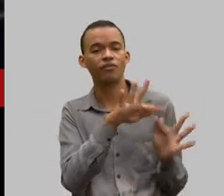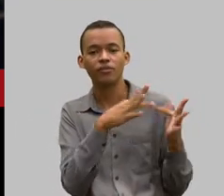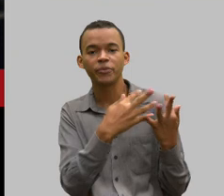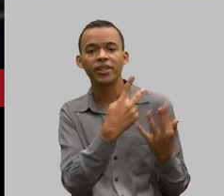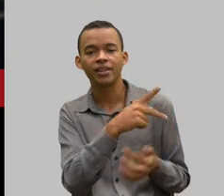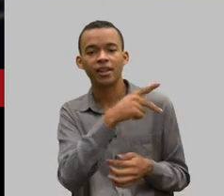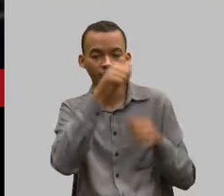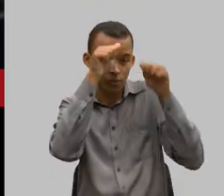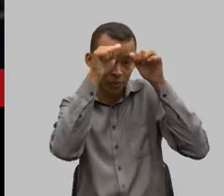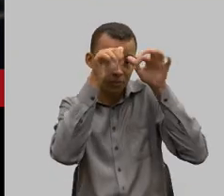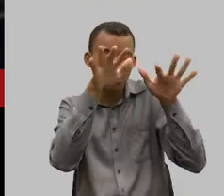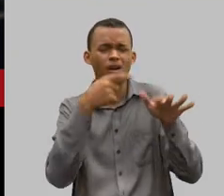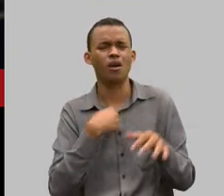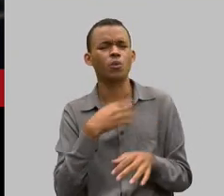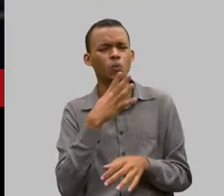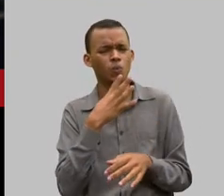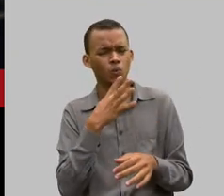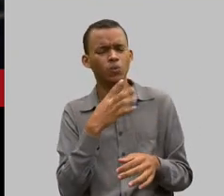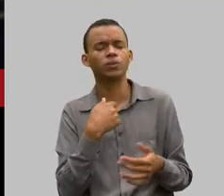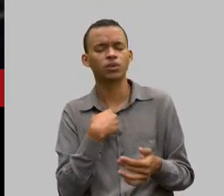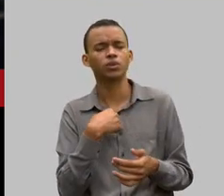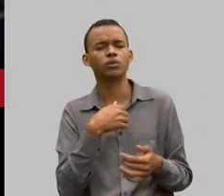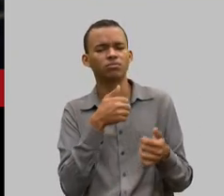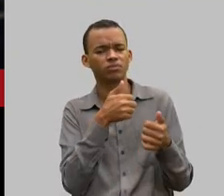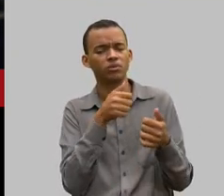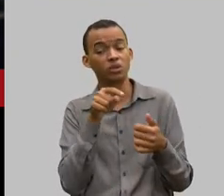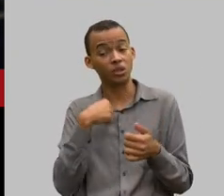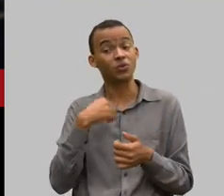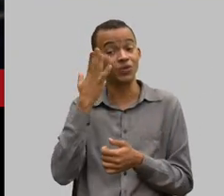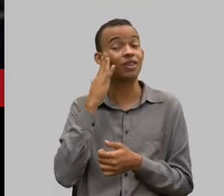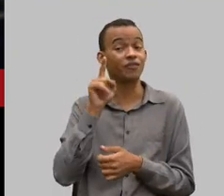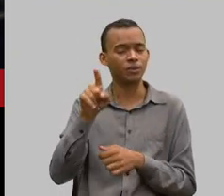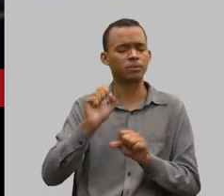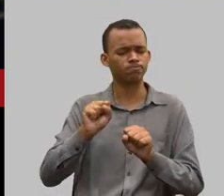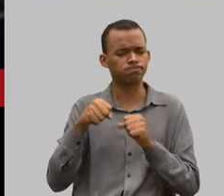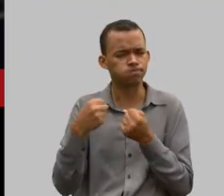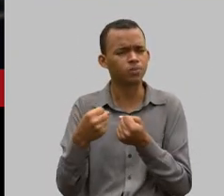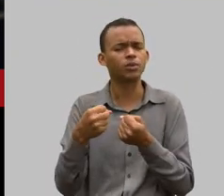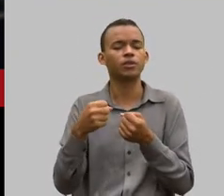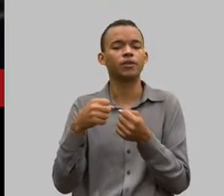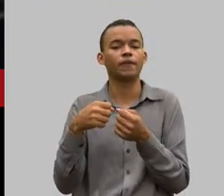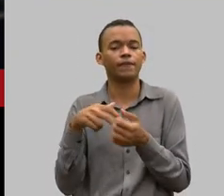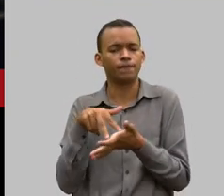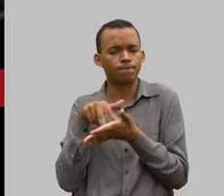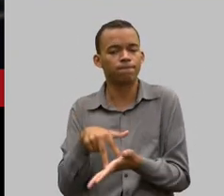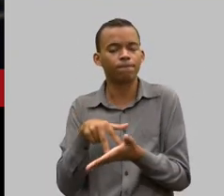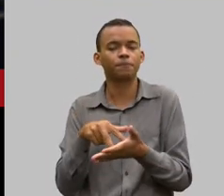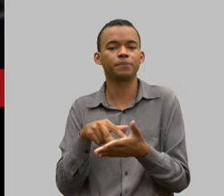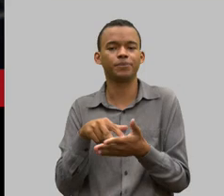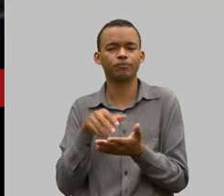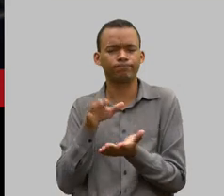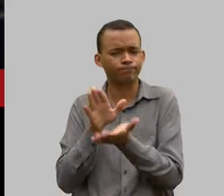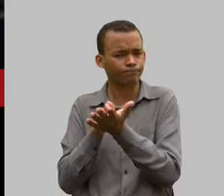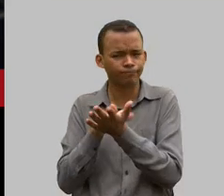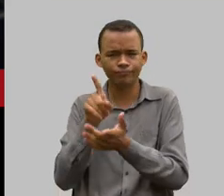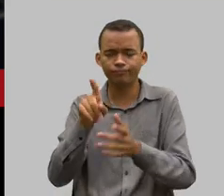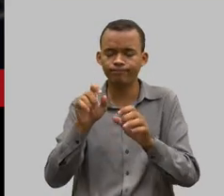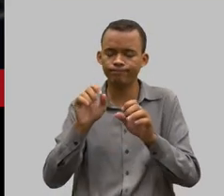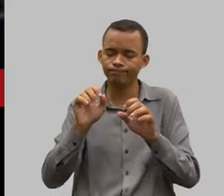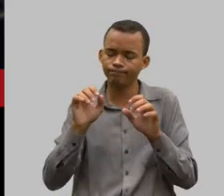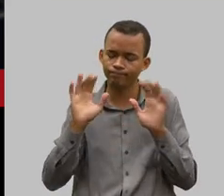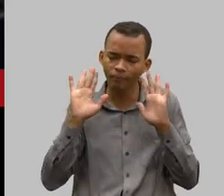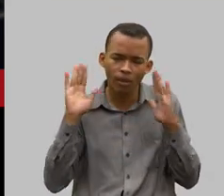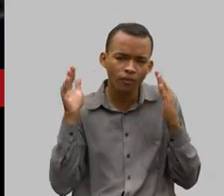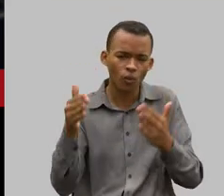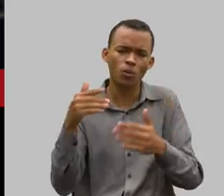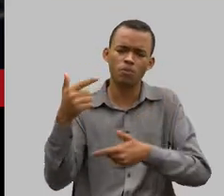força ainda sei que você é um guerreiro é forte para você desenvolver esse trabalho com